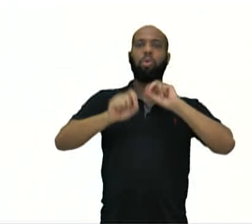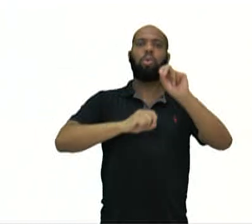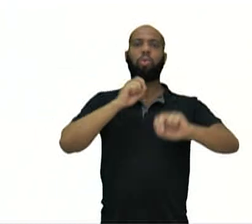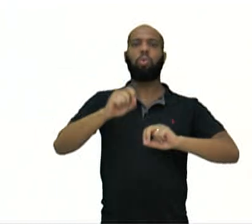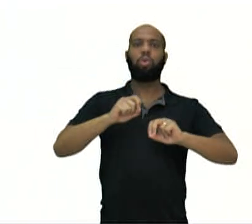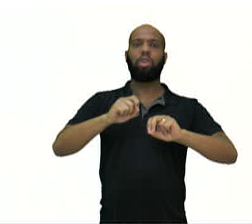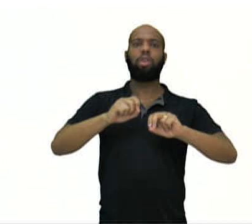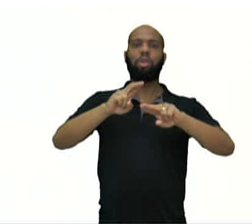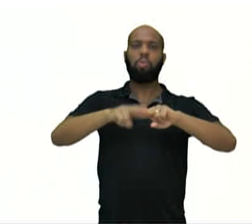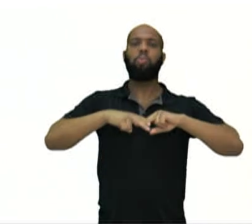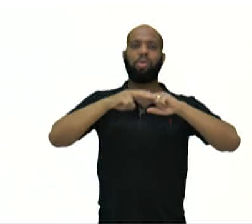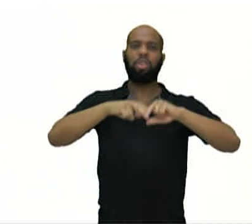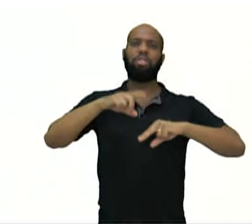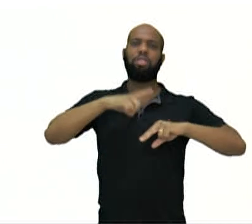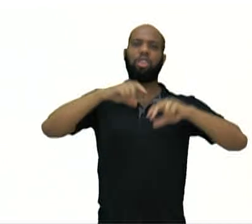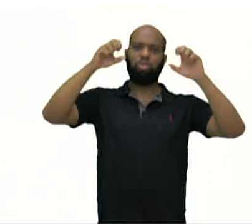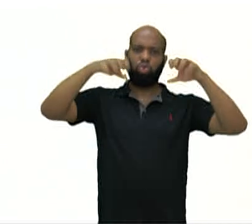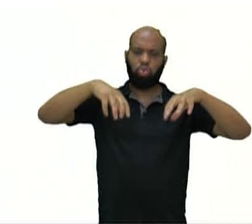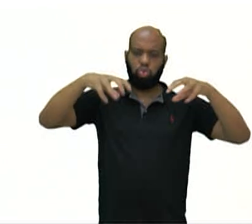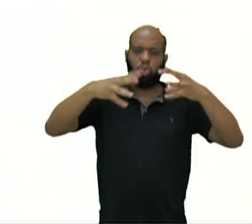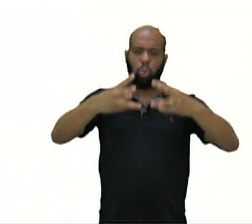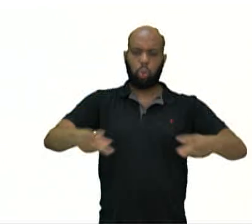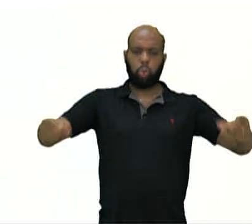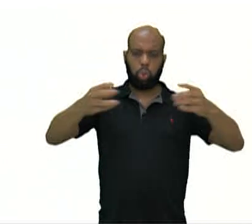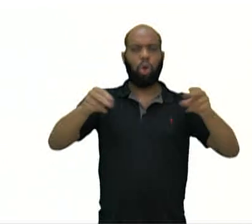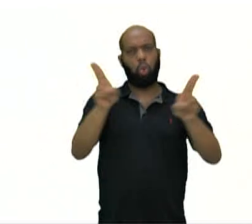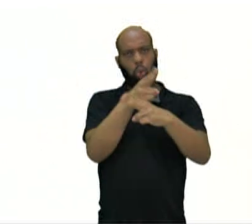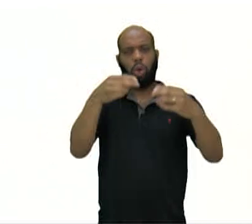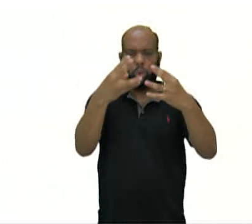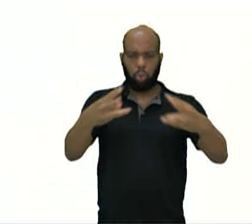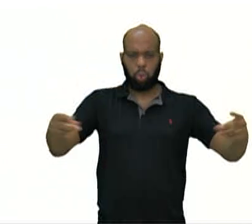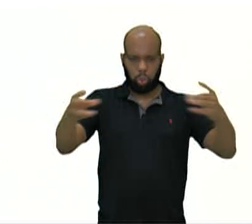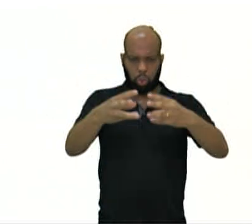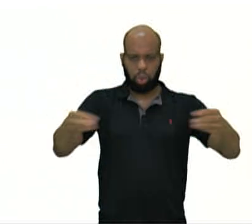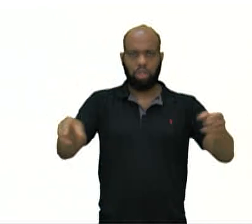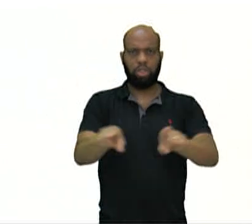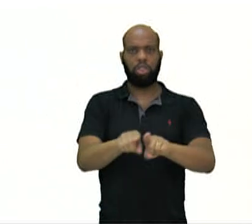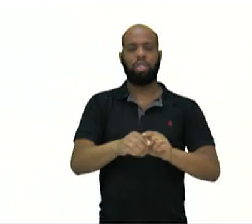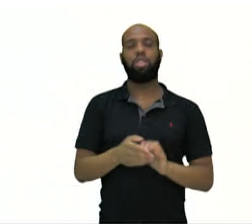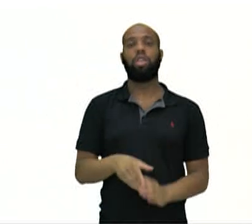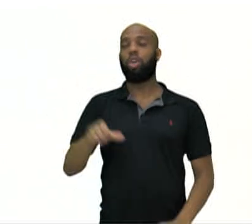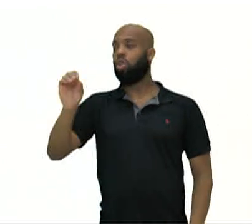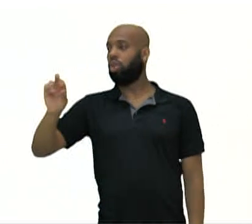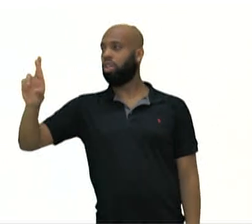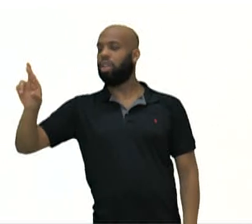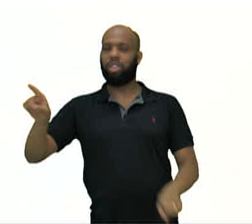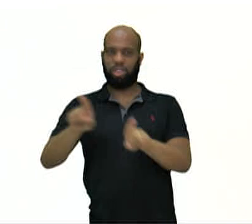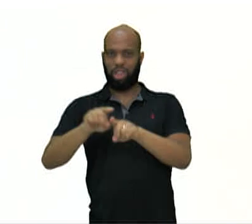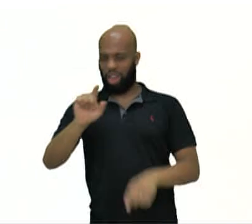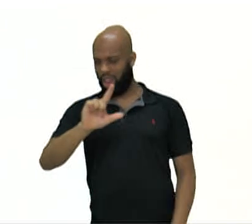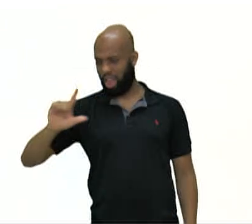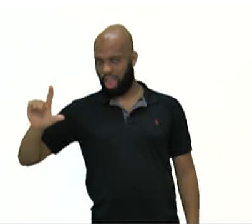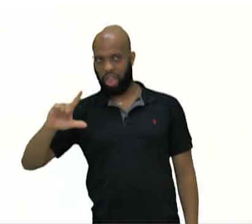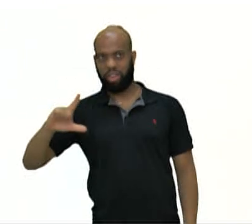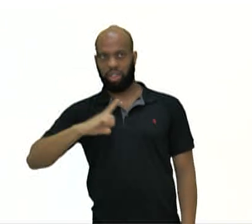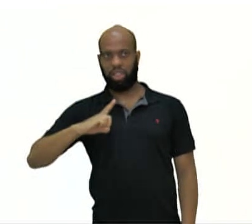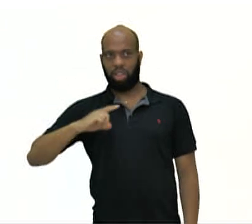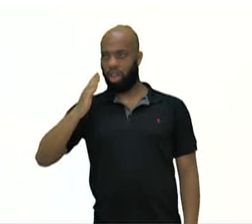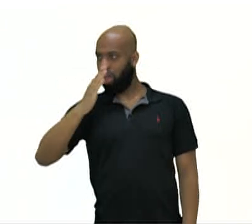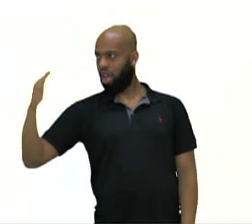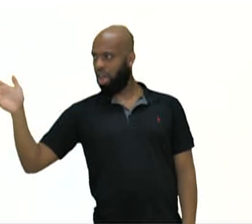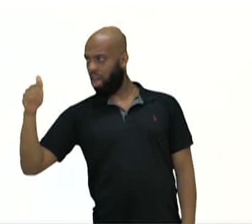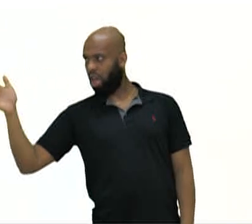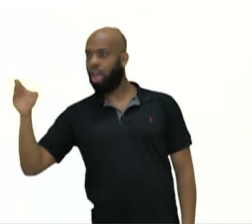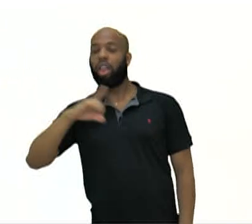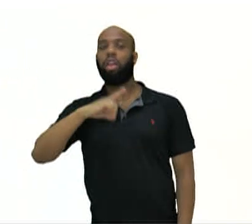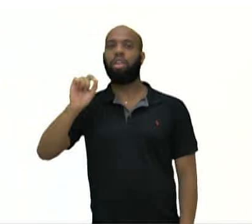e de erosão em cima daquele espaço, né? Também no lado oriental, no lado leste, nessa região aqui, ó, nós